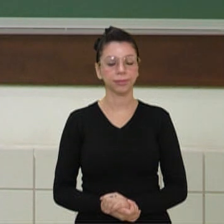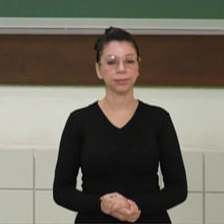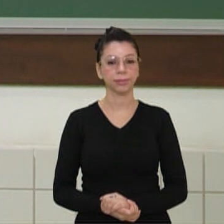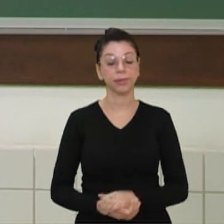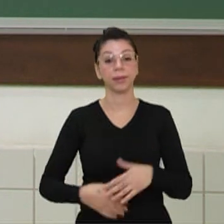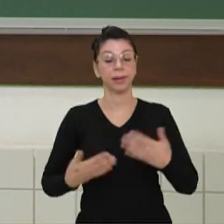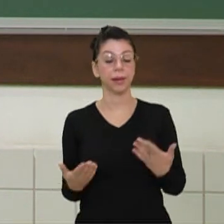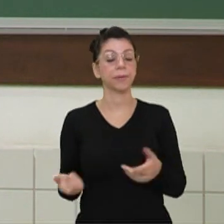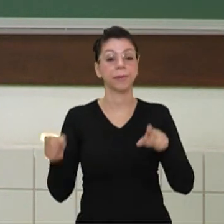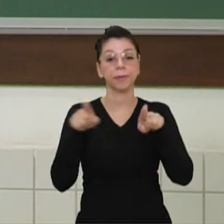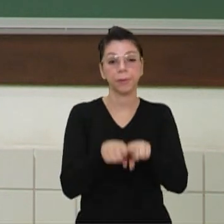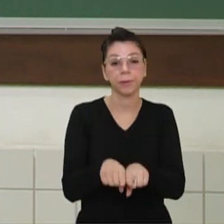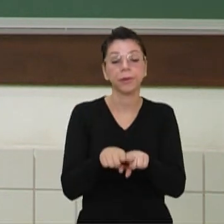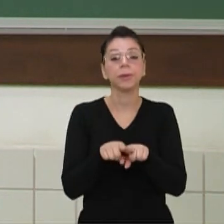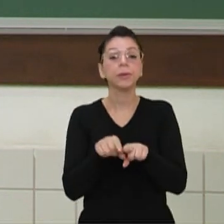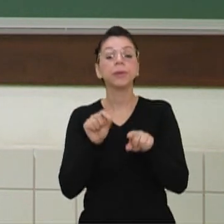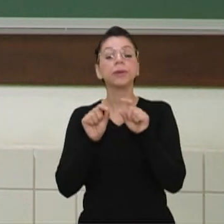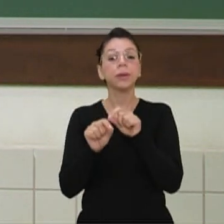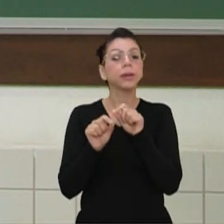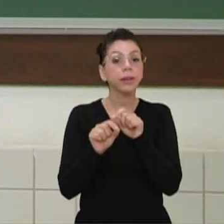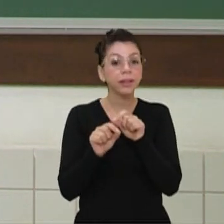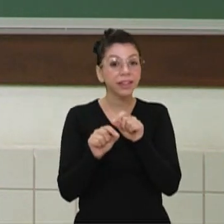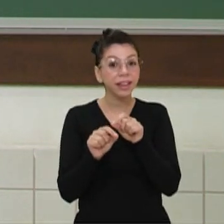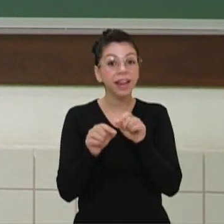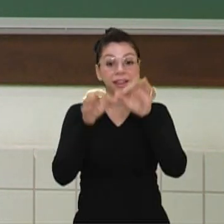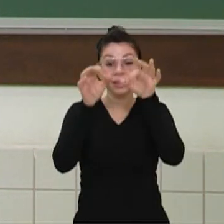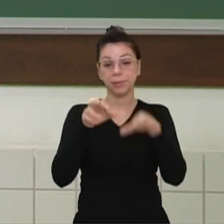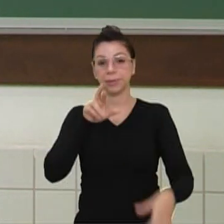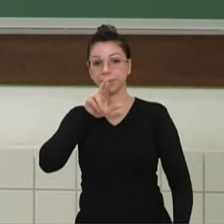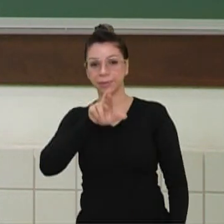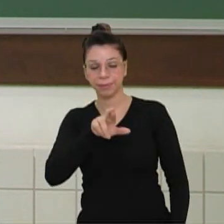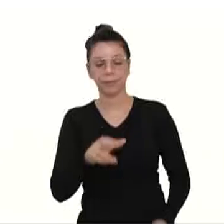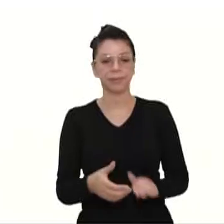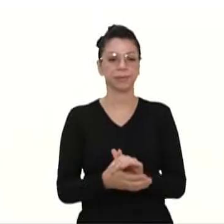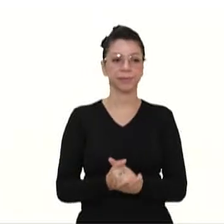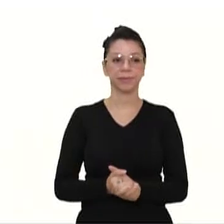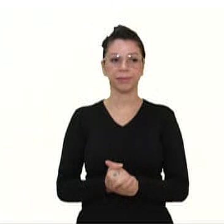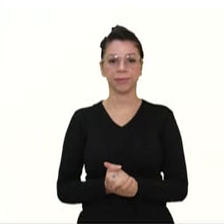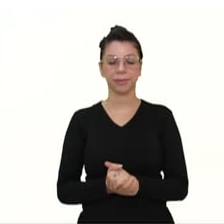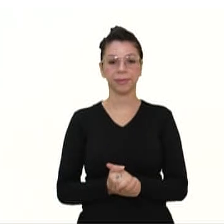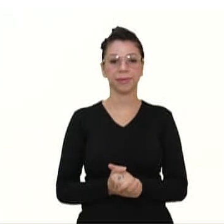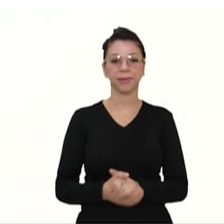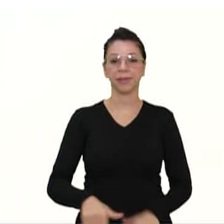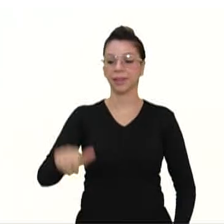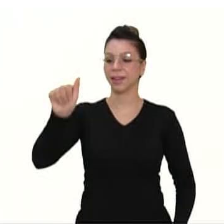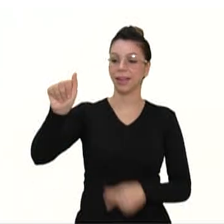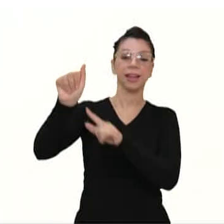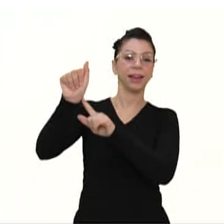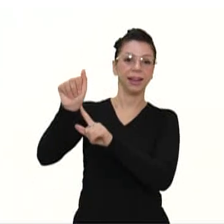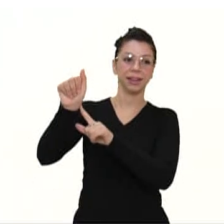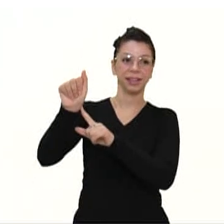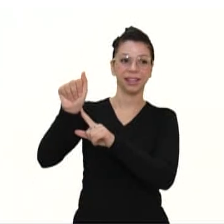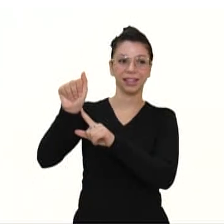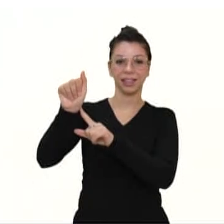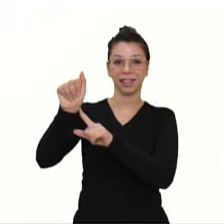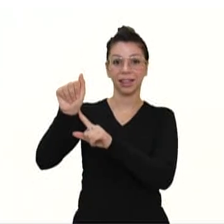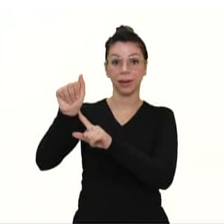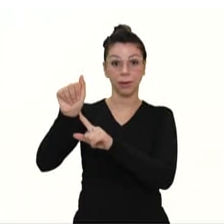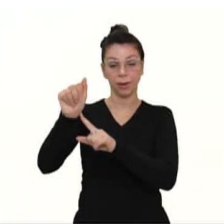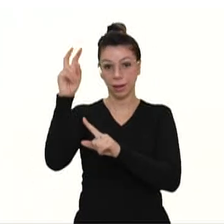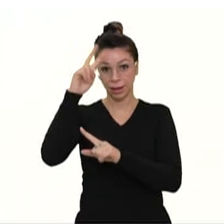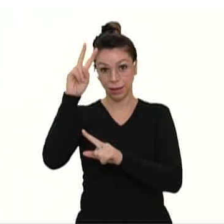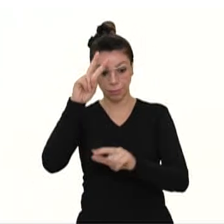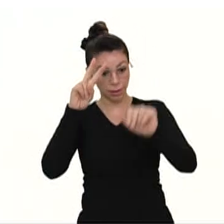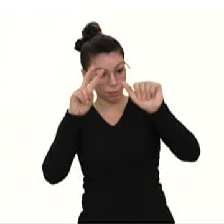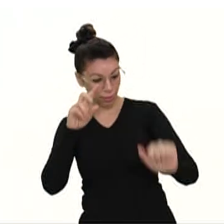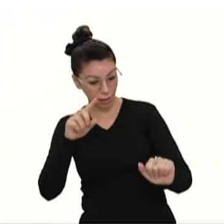Muito bem, voltamos. Agora vamos descobrir qual é a resposta correta. A alternativa correta é a alternativa A. Lembrando que aqui está A também,